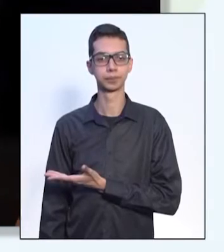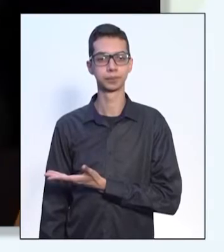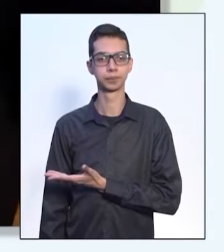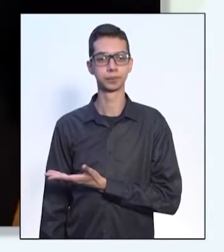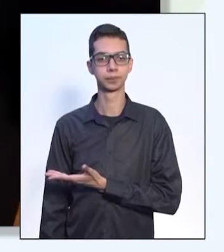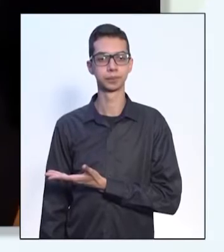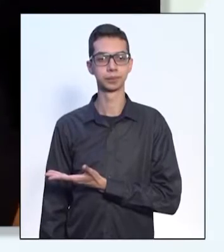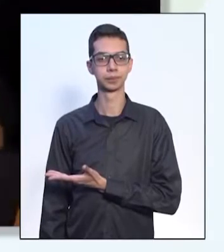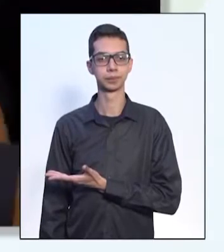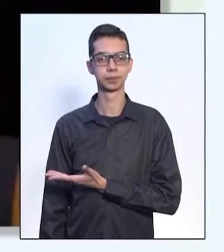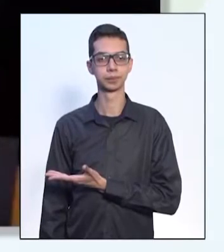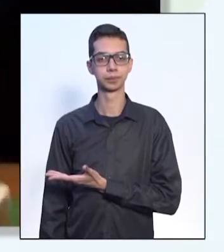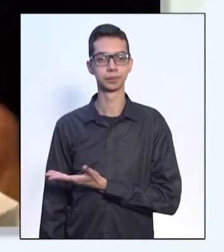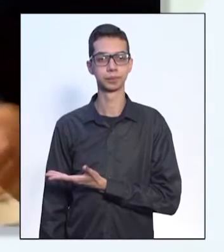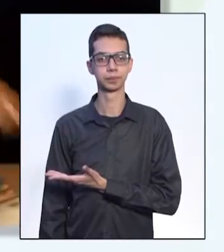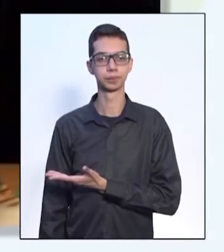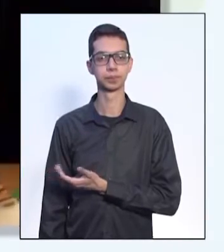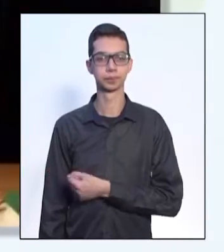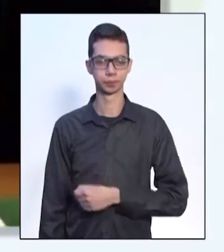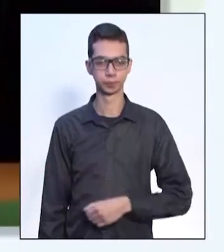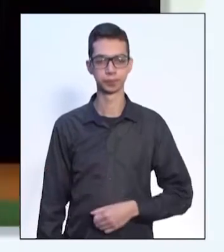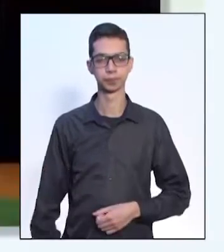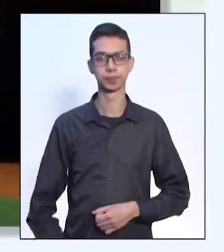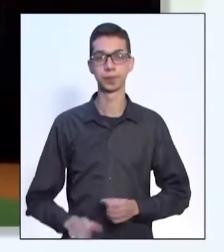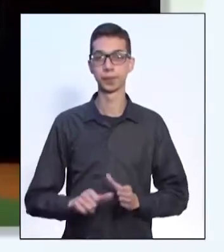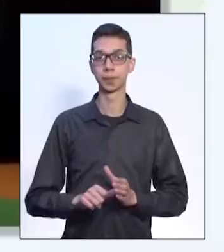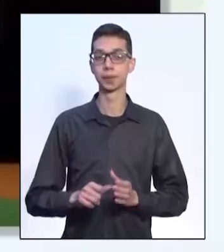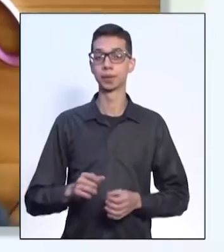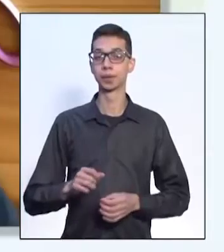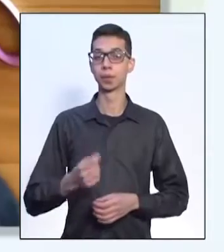Aí, então, grudei o primeiro de um lado.